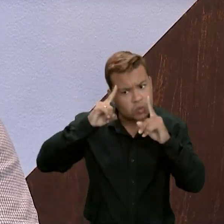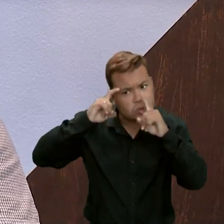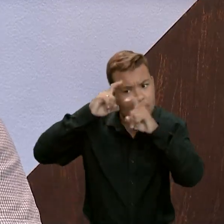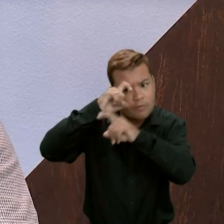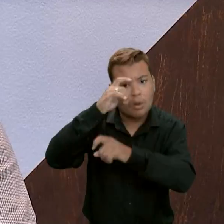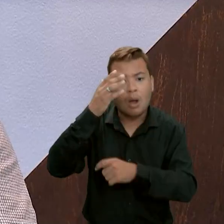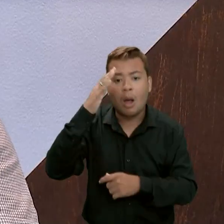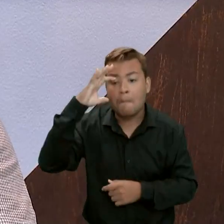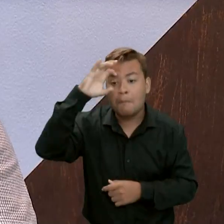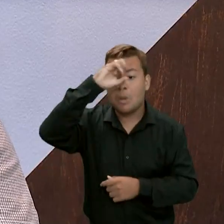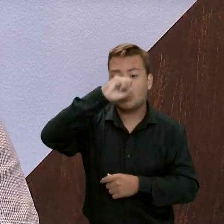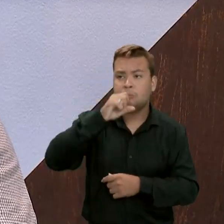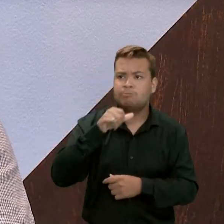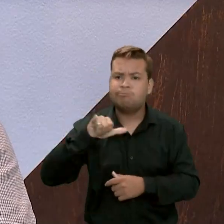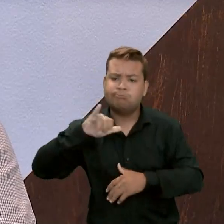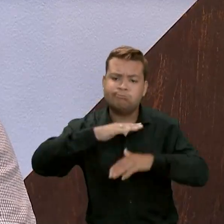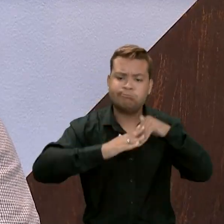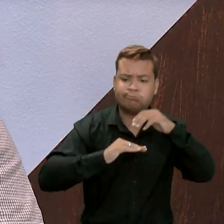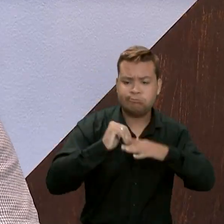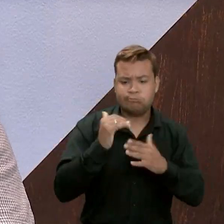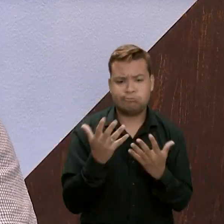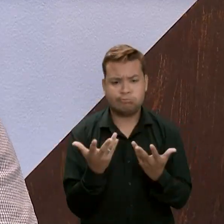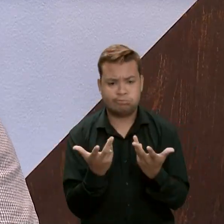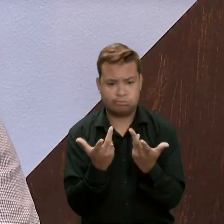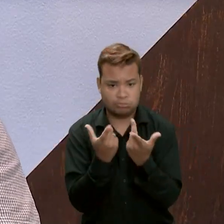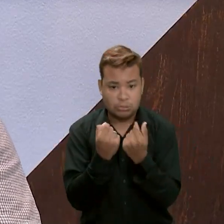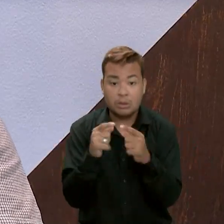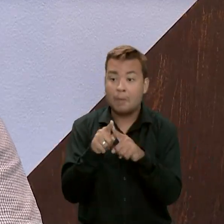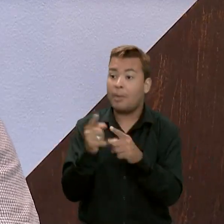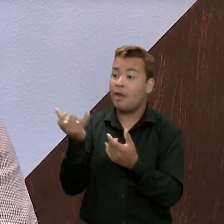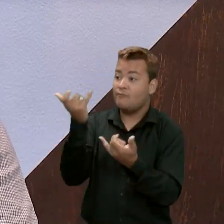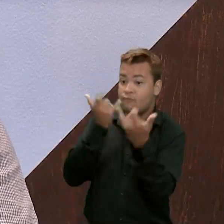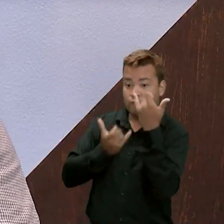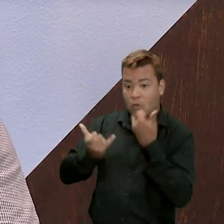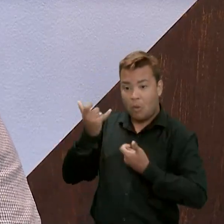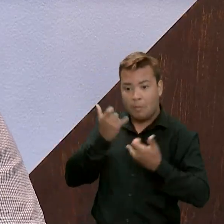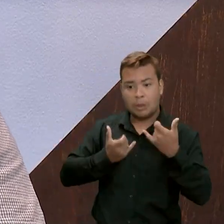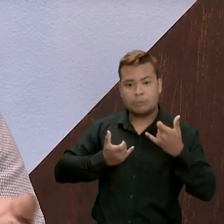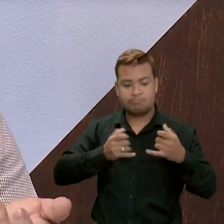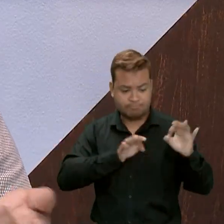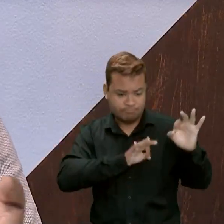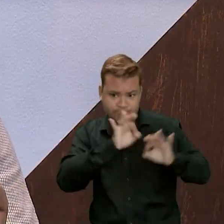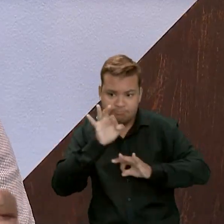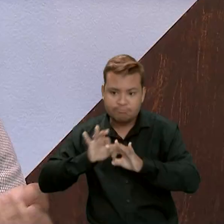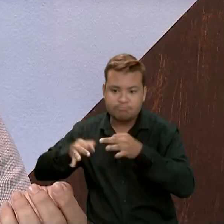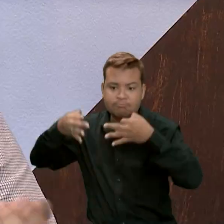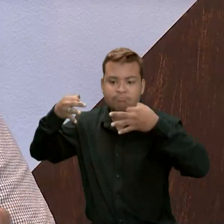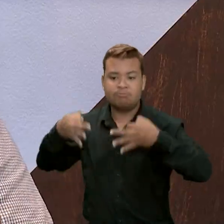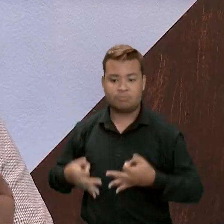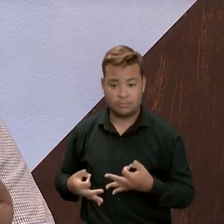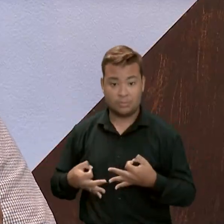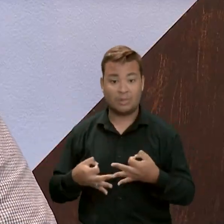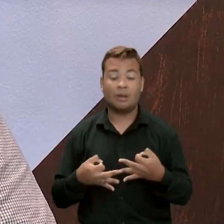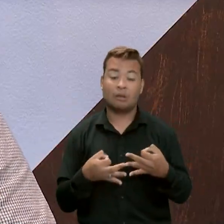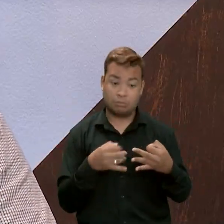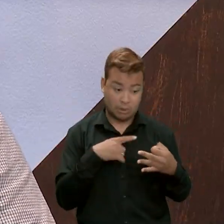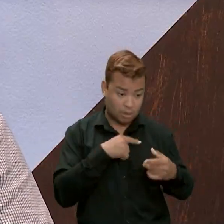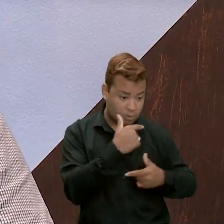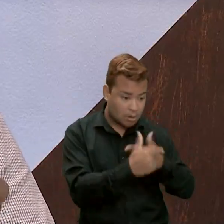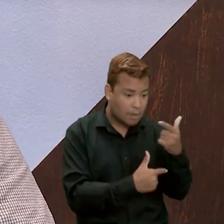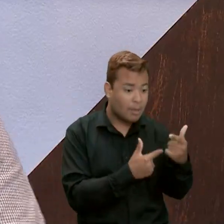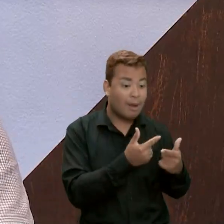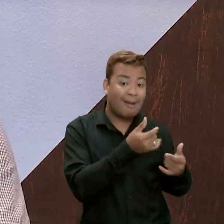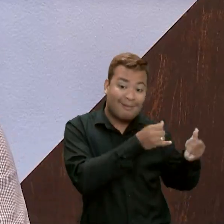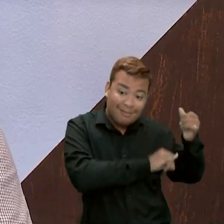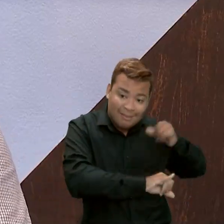fazer, tentar trabalhar com a informação em tempo de trabalhar com a questão química e tentar remediar